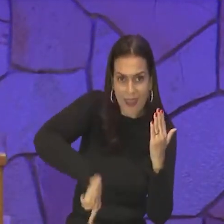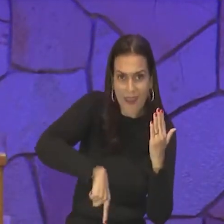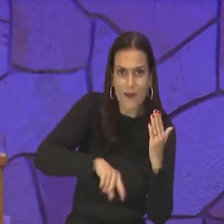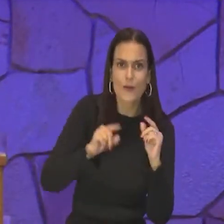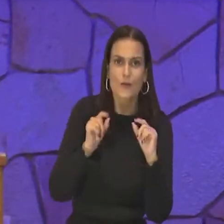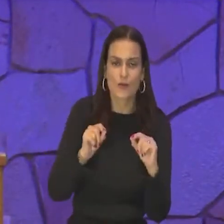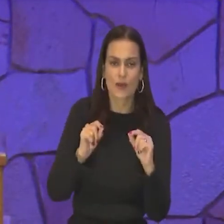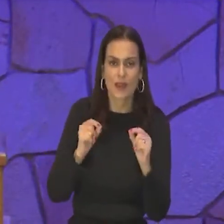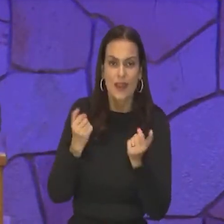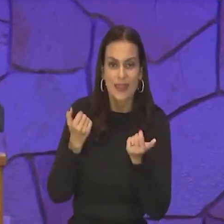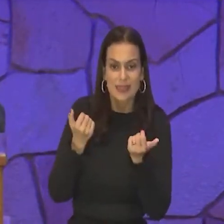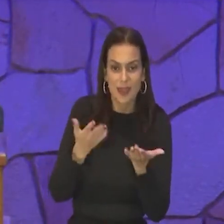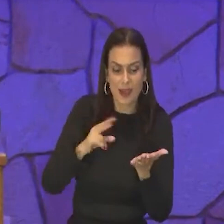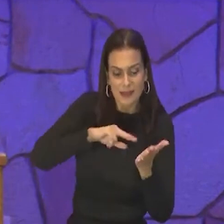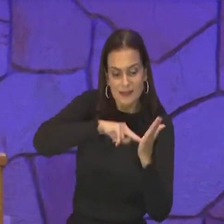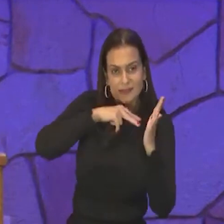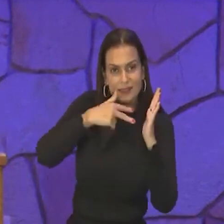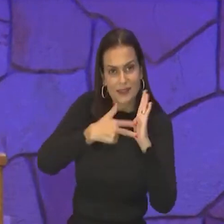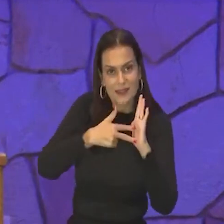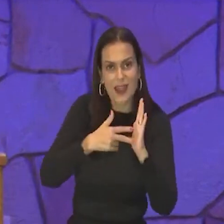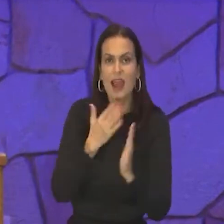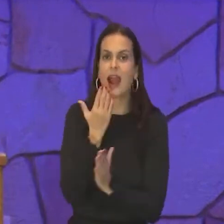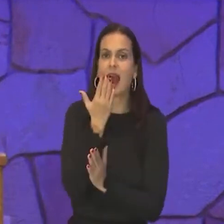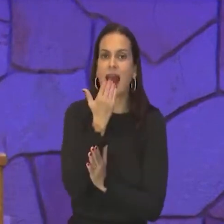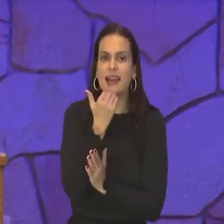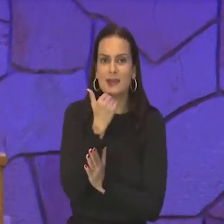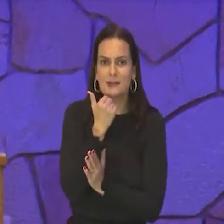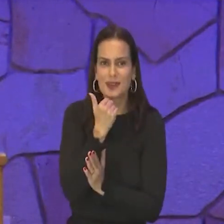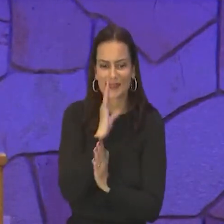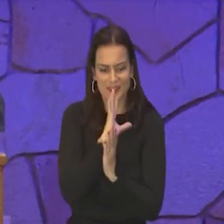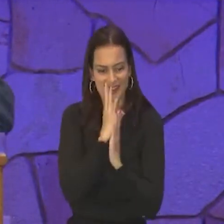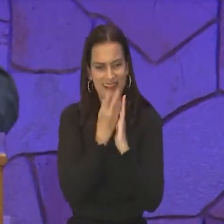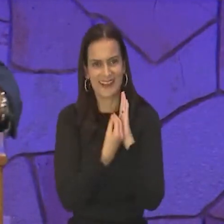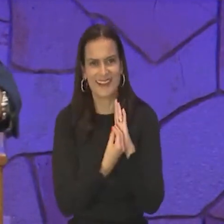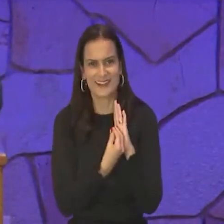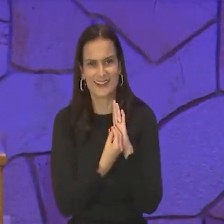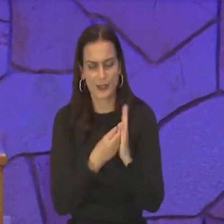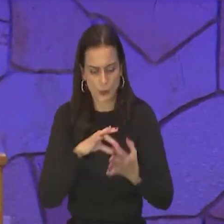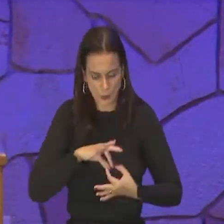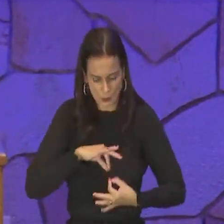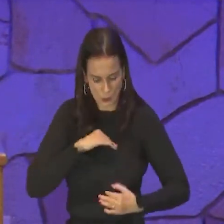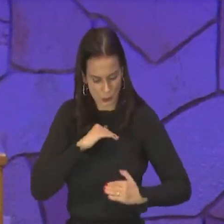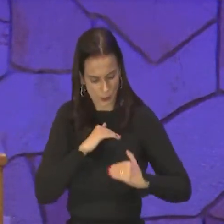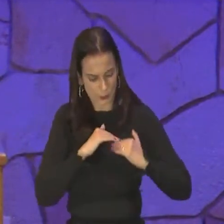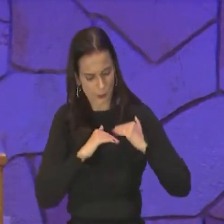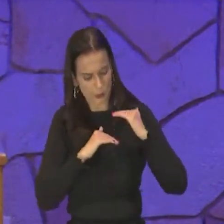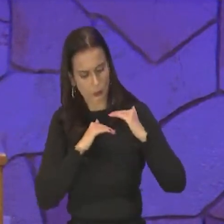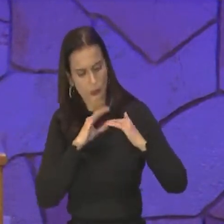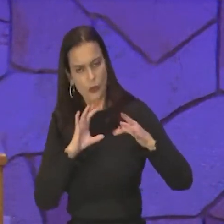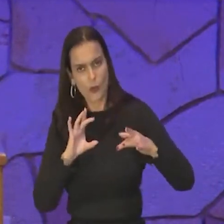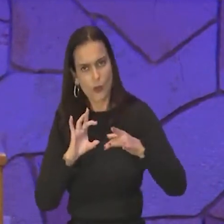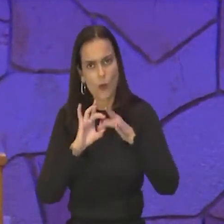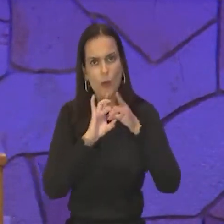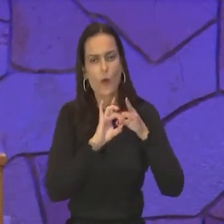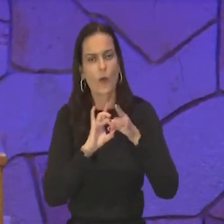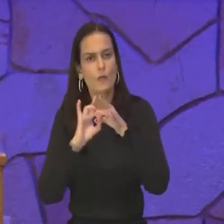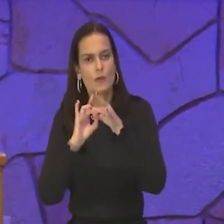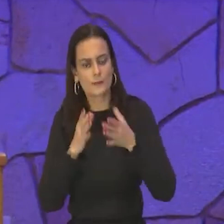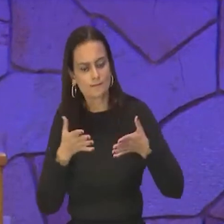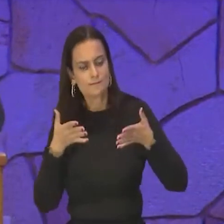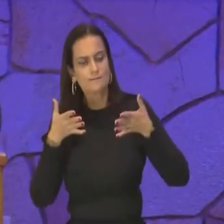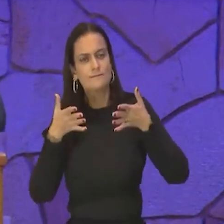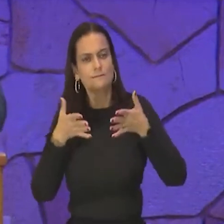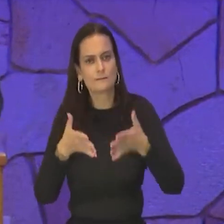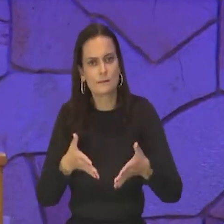ele traz este significado do alimento para a igreja que se alimenta espiritualmente através da comunhão, através da nossa